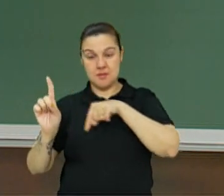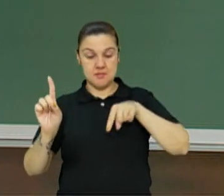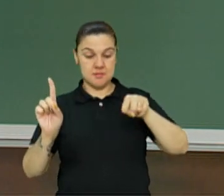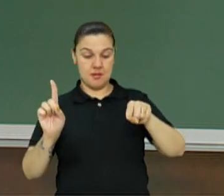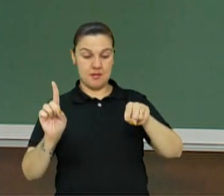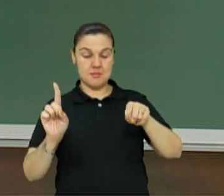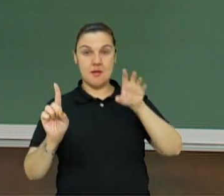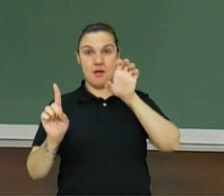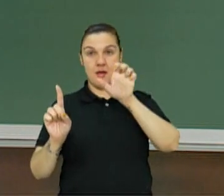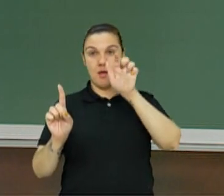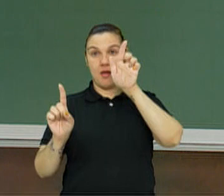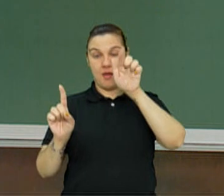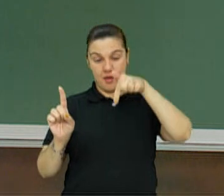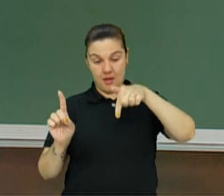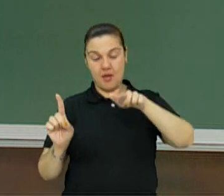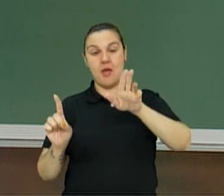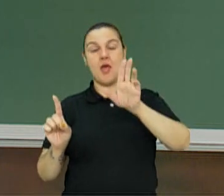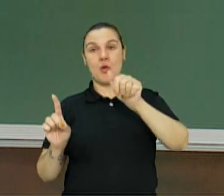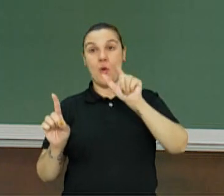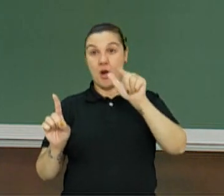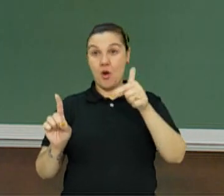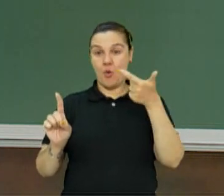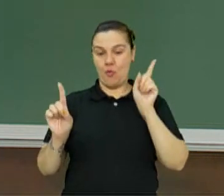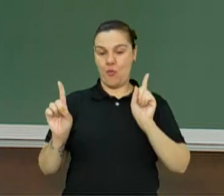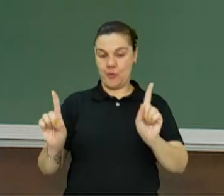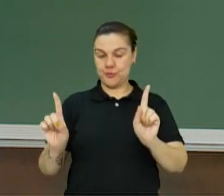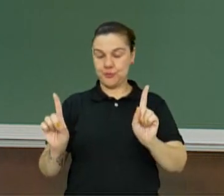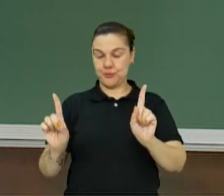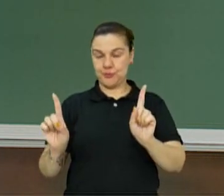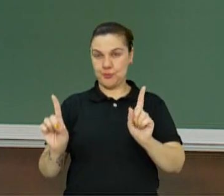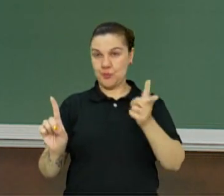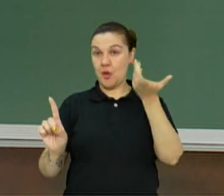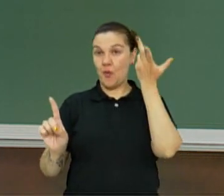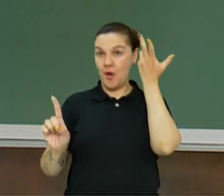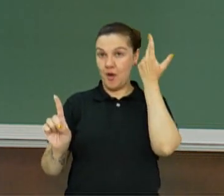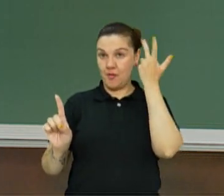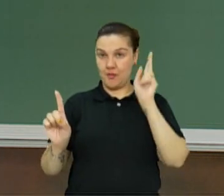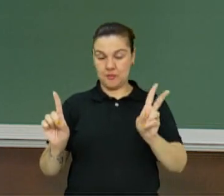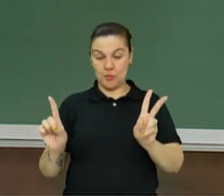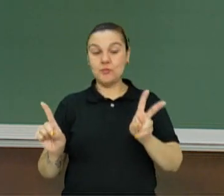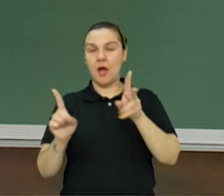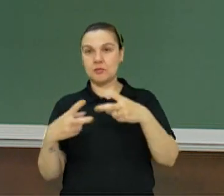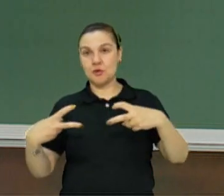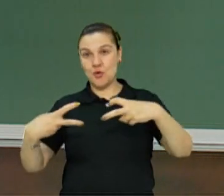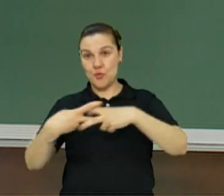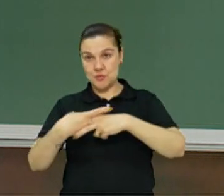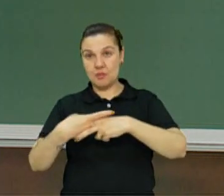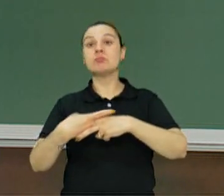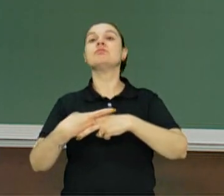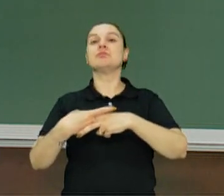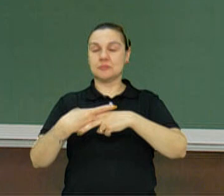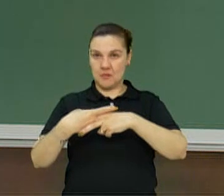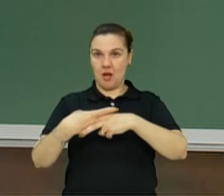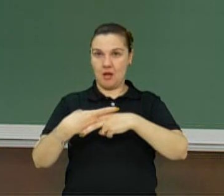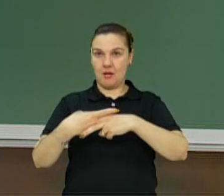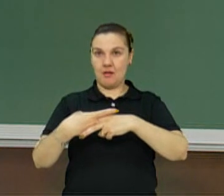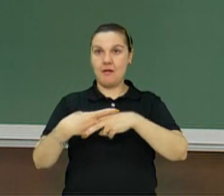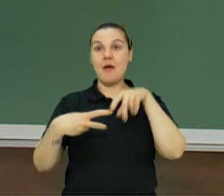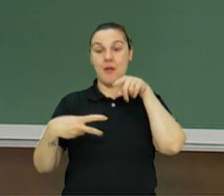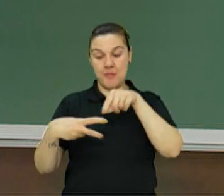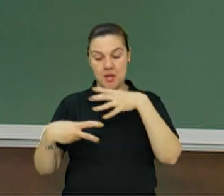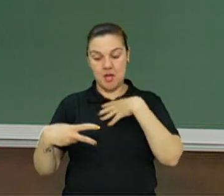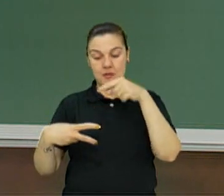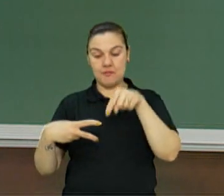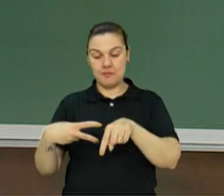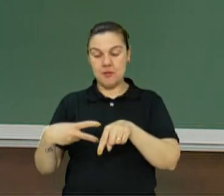Eles vão cruzar, podem cruzar, se estiverem no mesmo ambiente, sim, eles poderão cruzar. Porém, os descendentes que eles